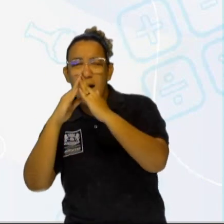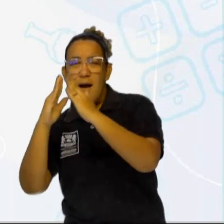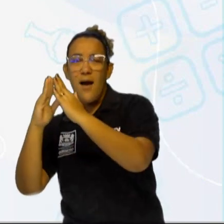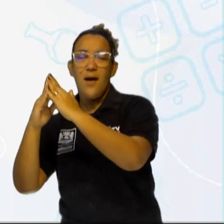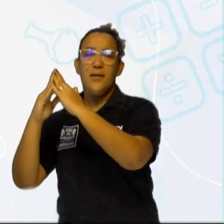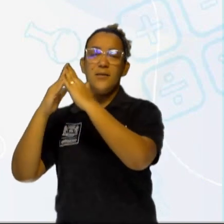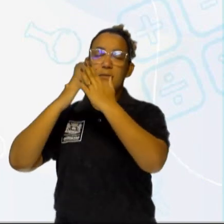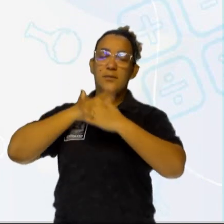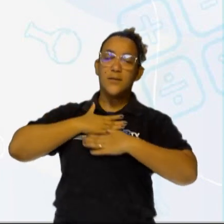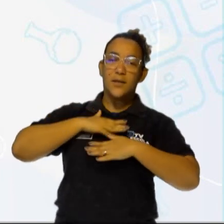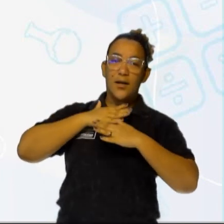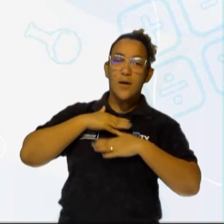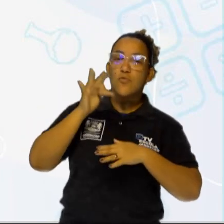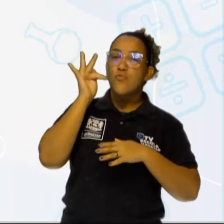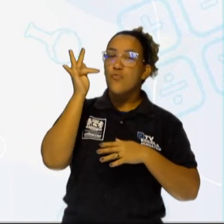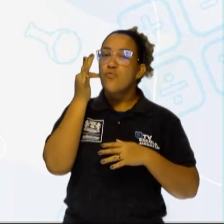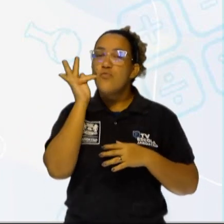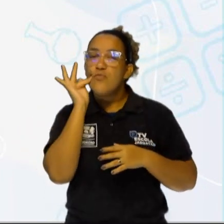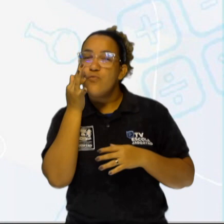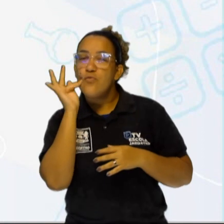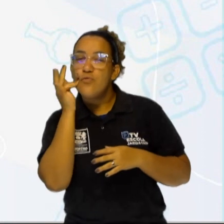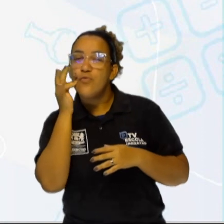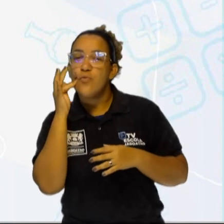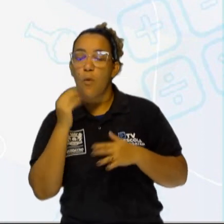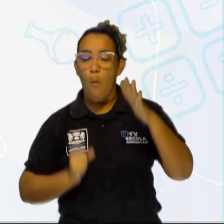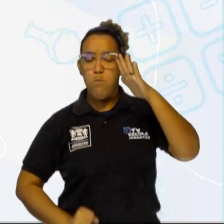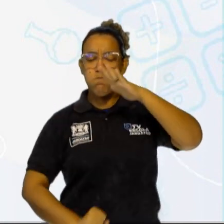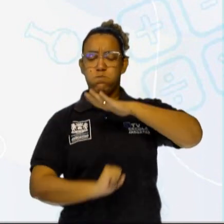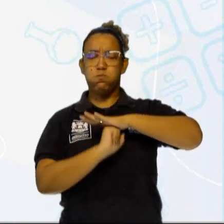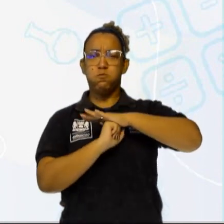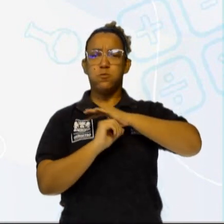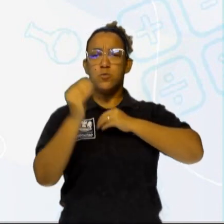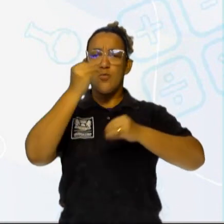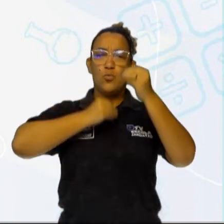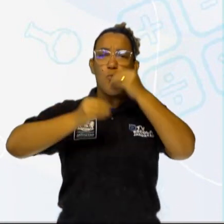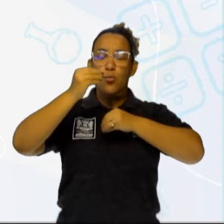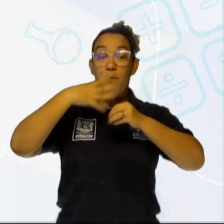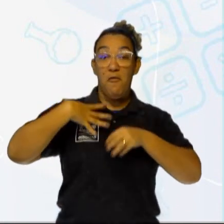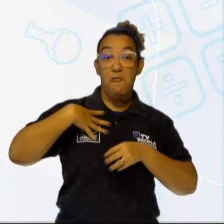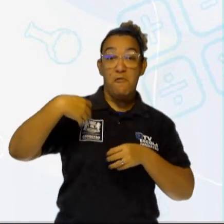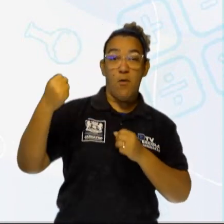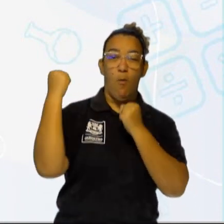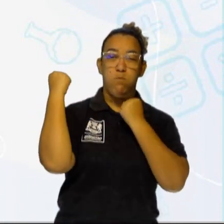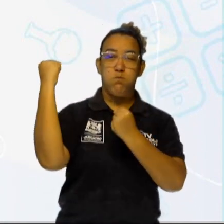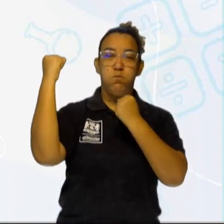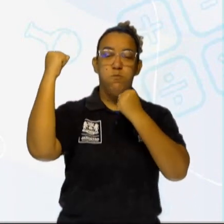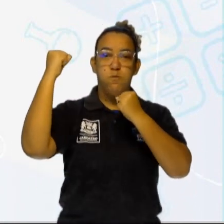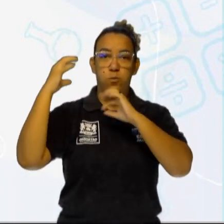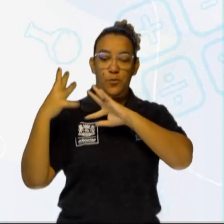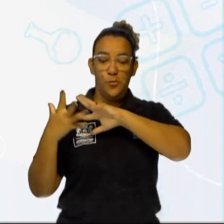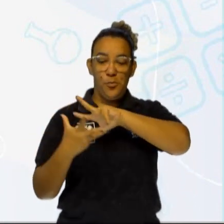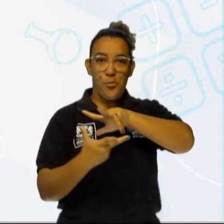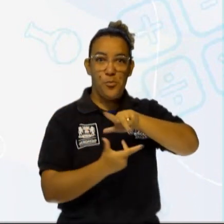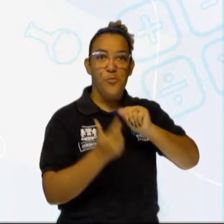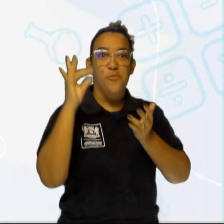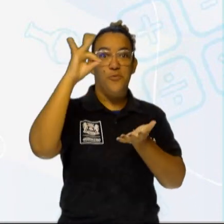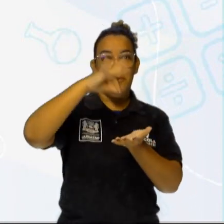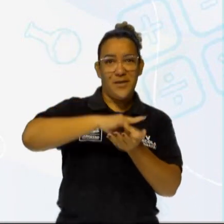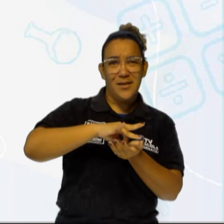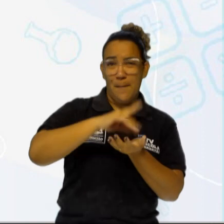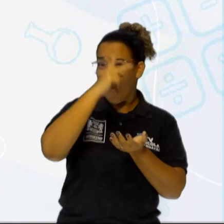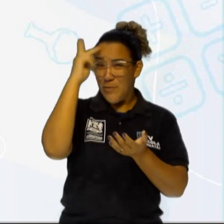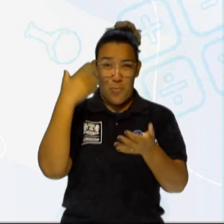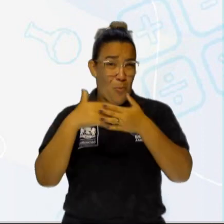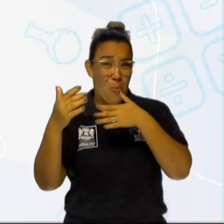em qualquer quintal, peitos fartos, filhos fortes, sonhos semeando o mundo real. Toda a gente cabe lá,